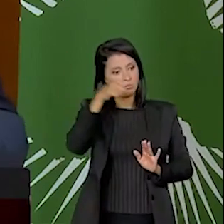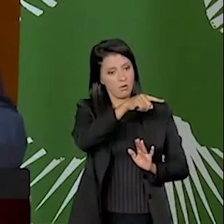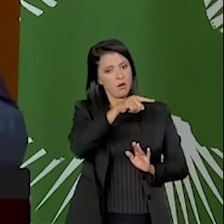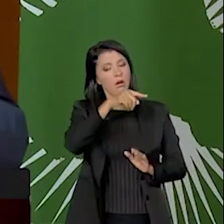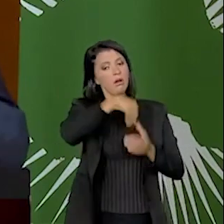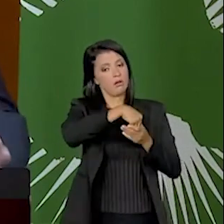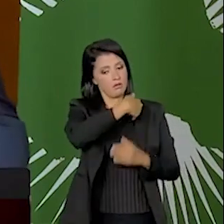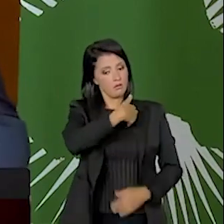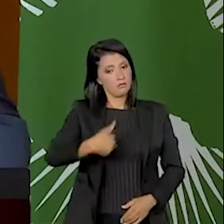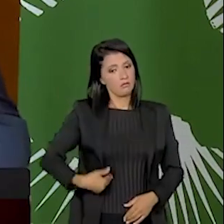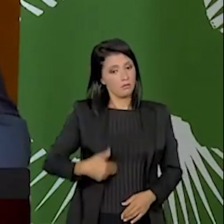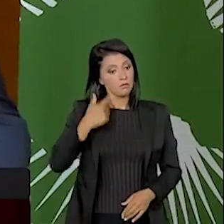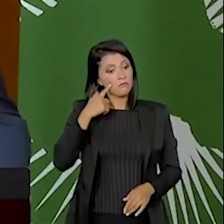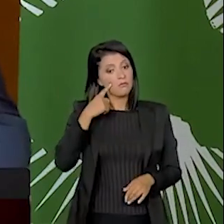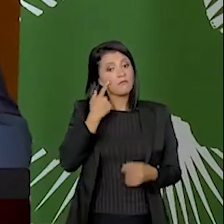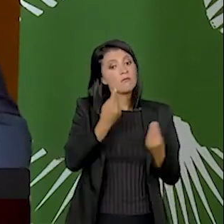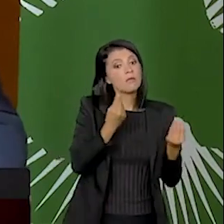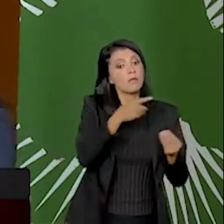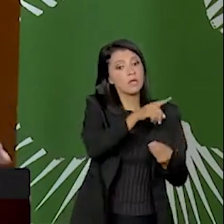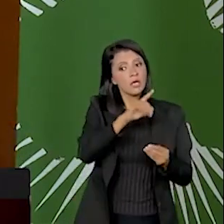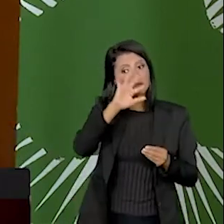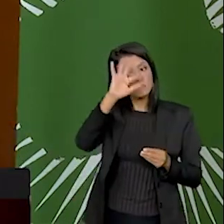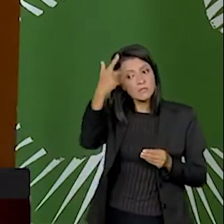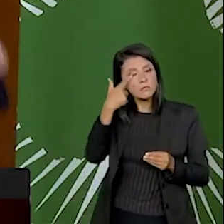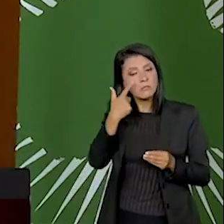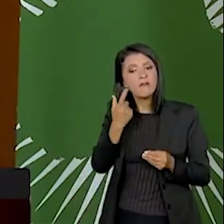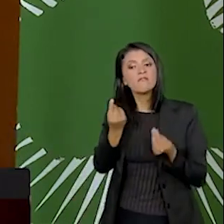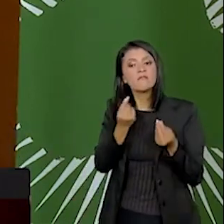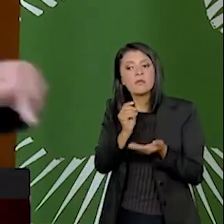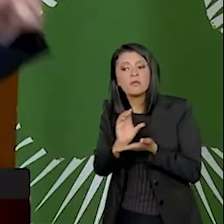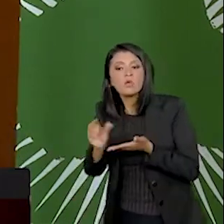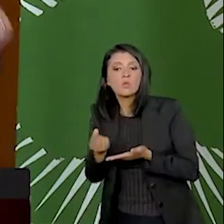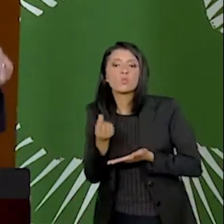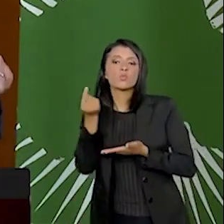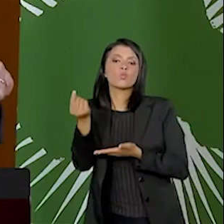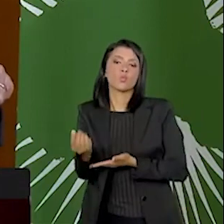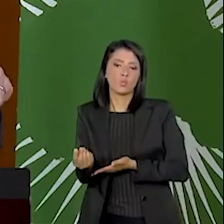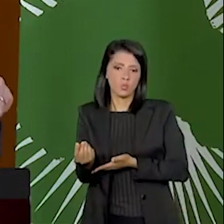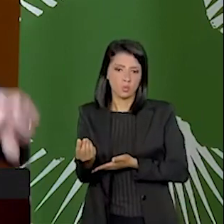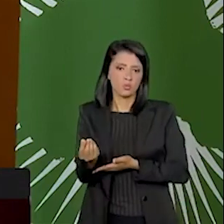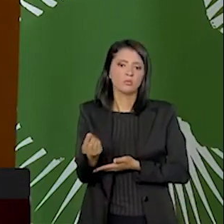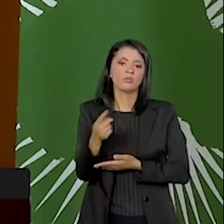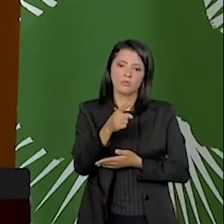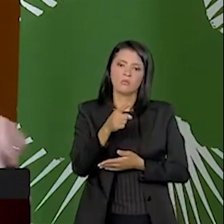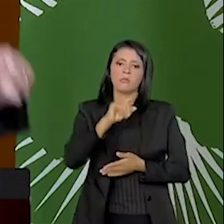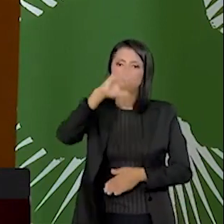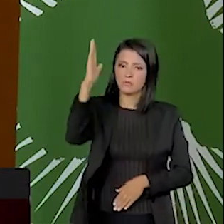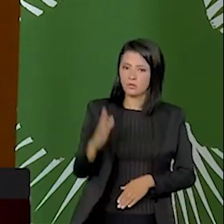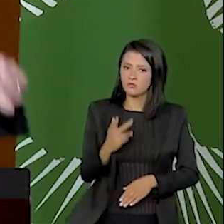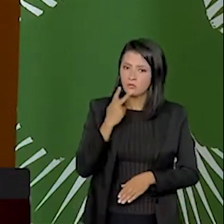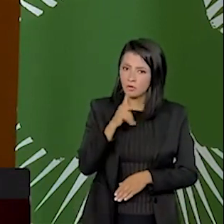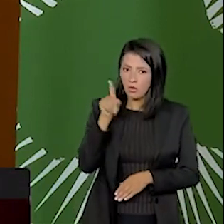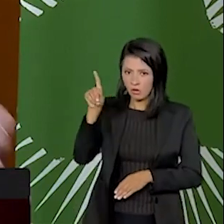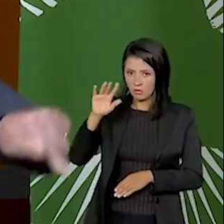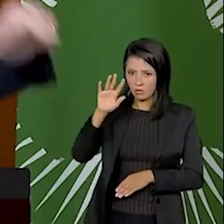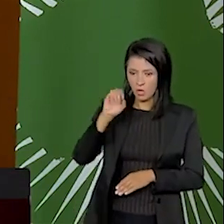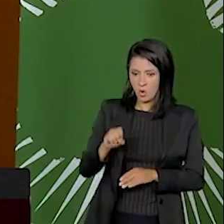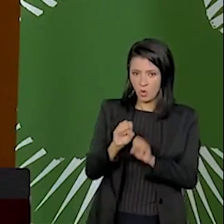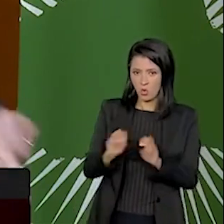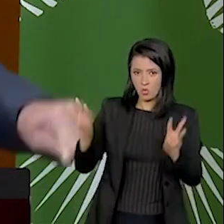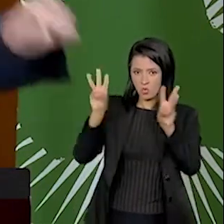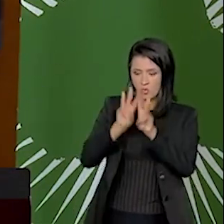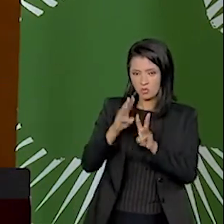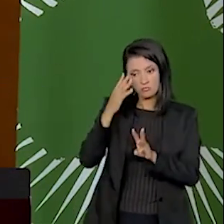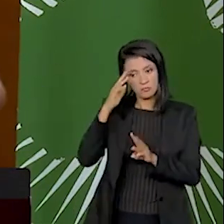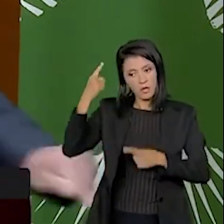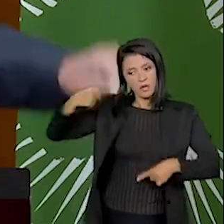disso no governo para saber quanto é que vai dar com o Brasil disse que vai defender na ONU a definição do Estado palestino Ser